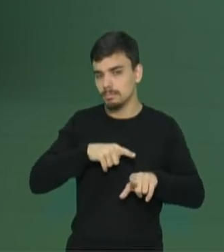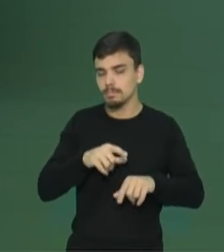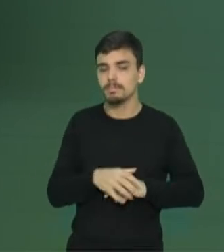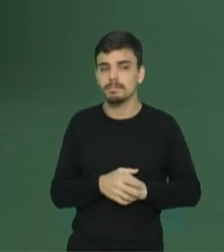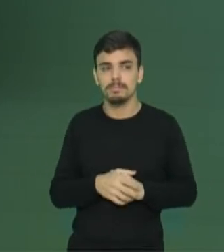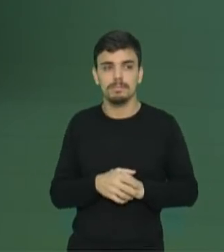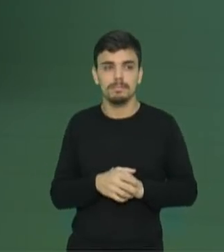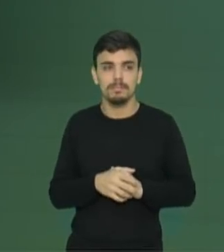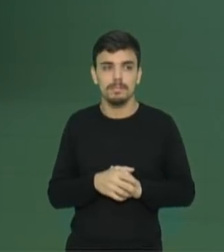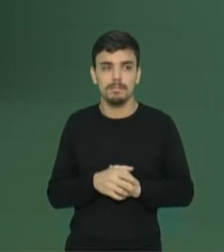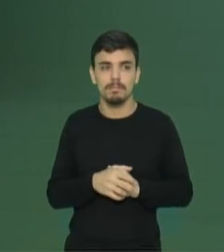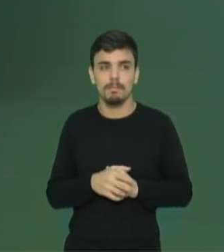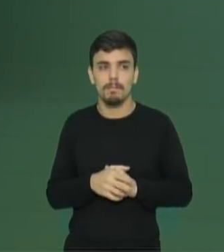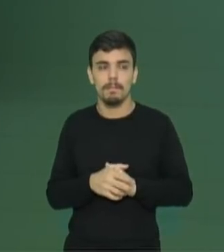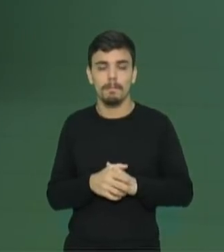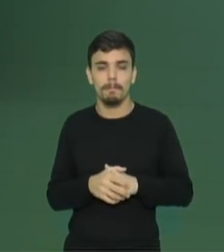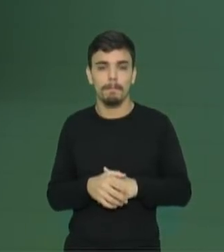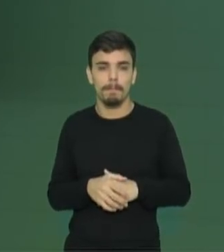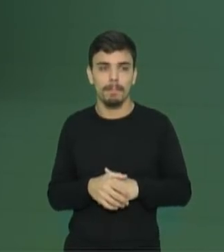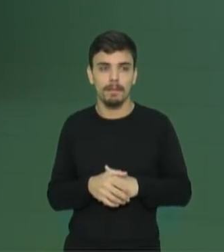esse. Continuando.